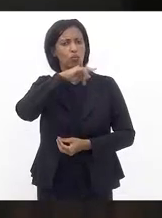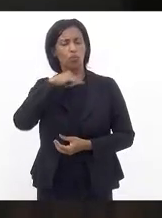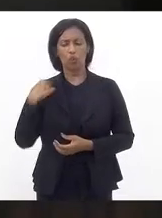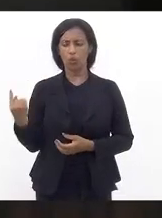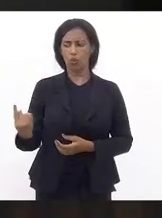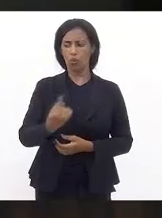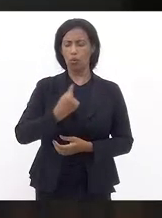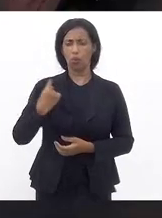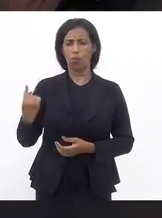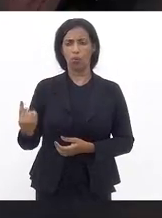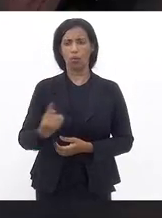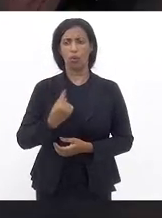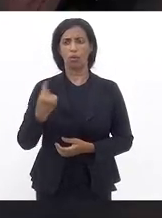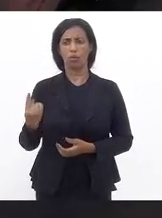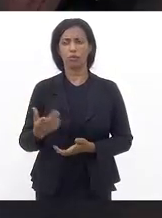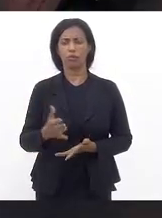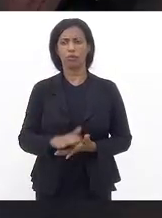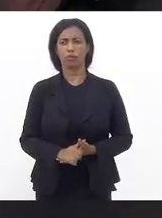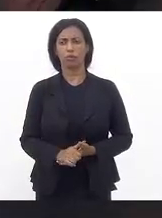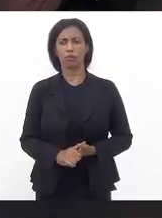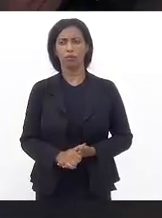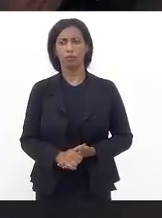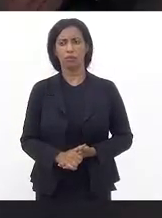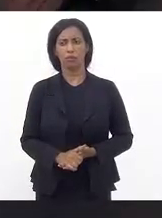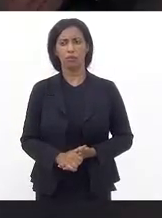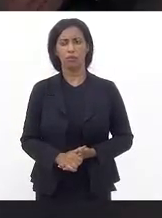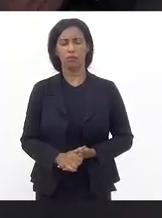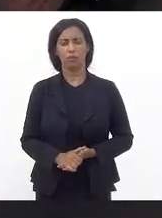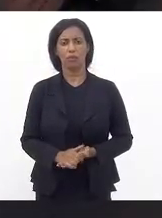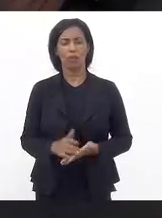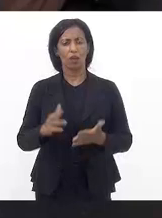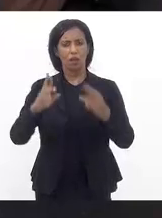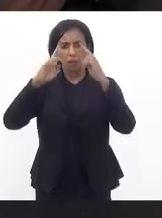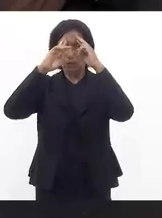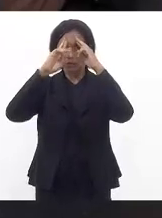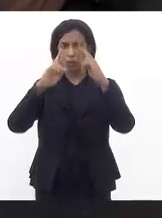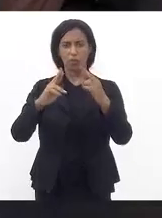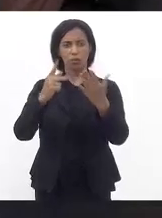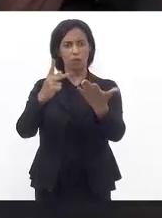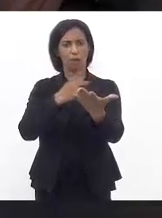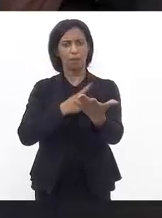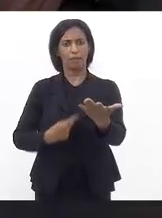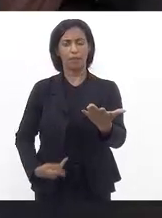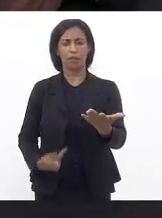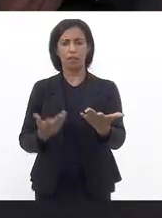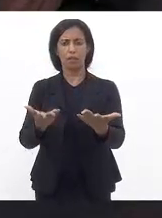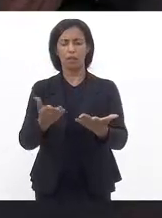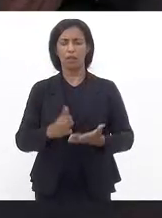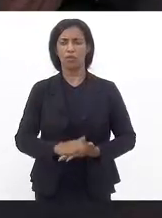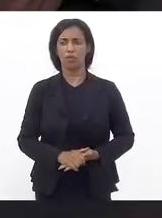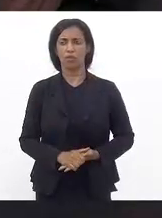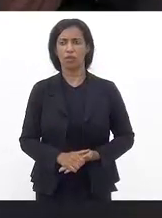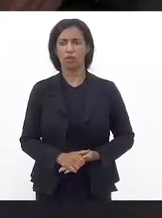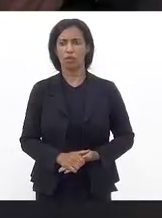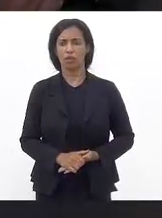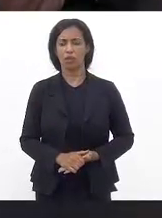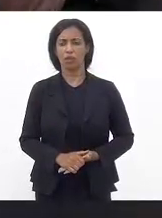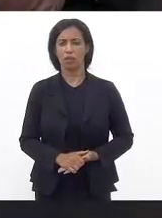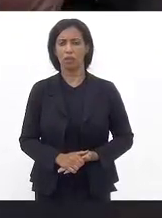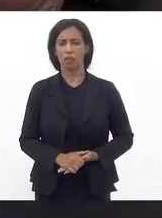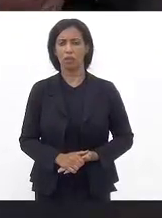nós eu quero tocando de hoje Coitada ela tá ficando de respeitar o presidente Olha